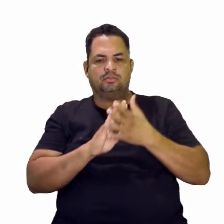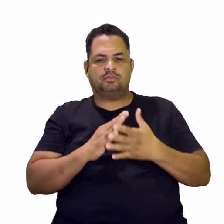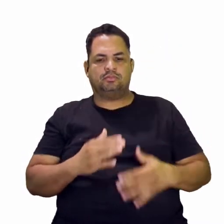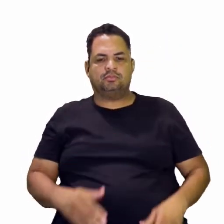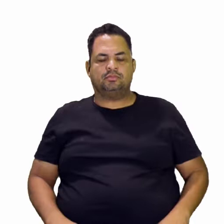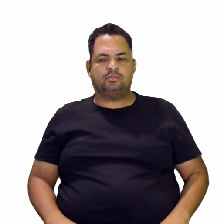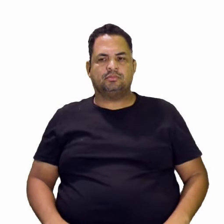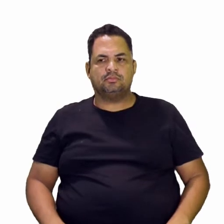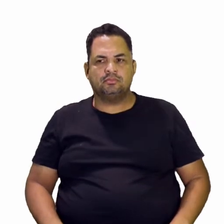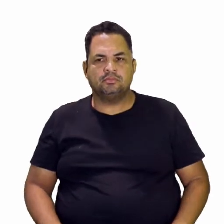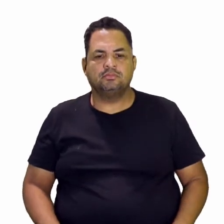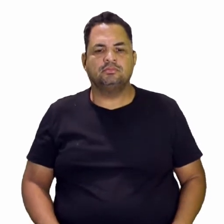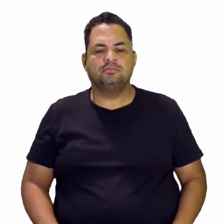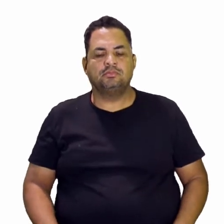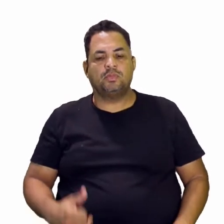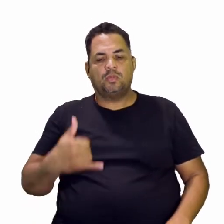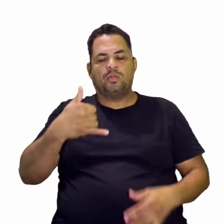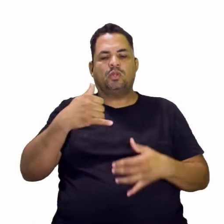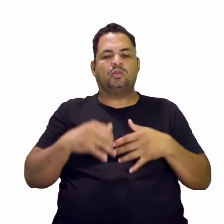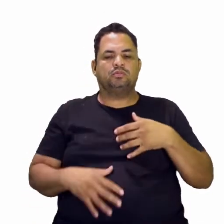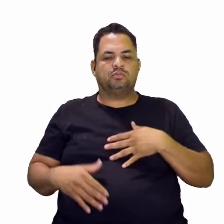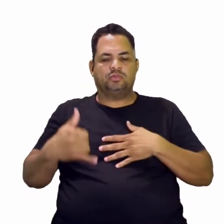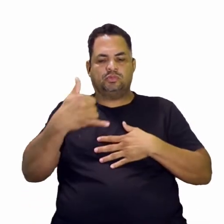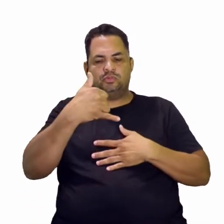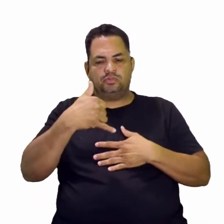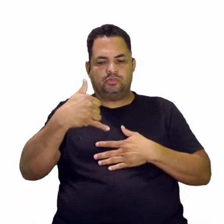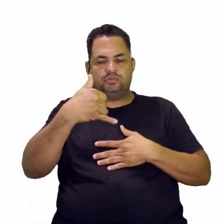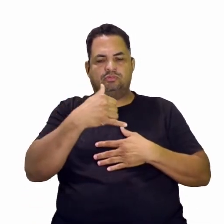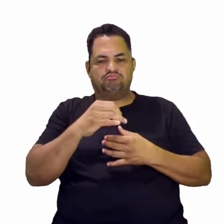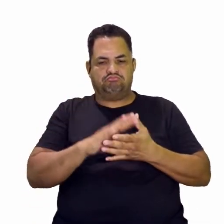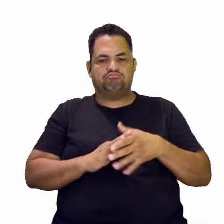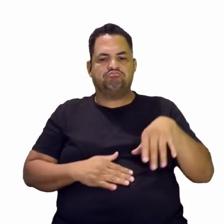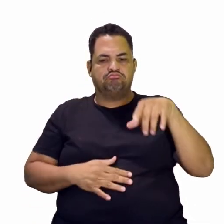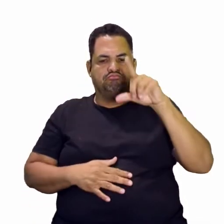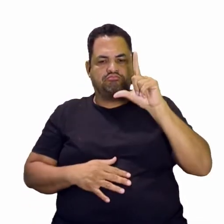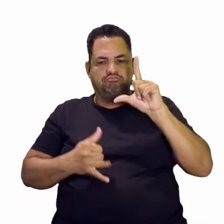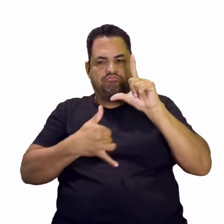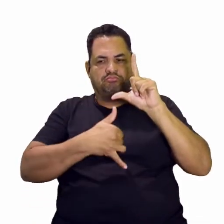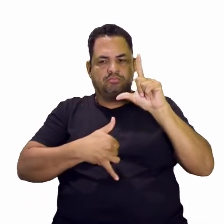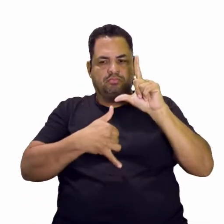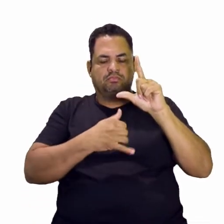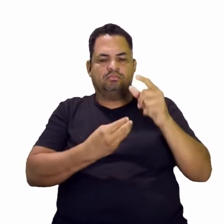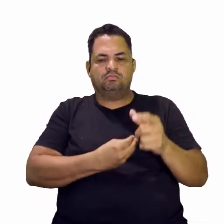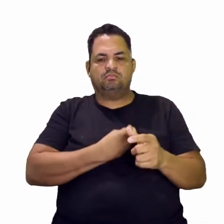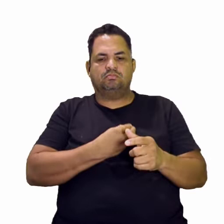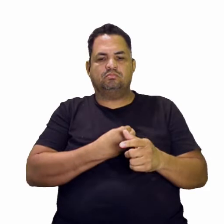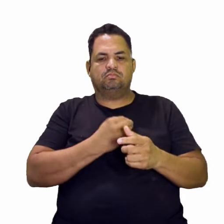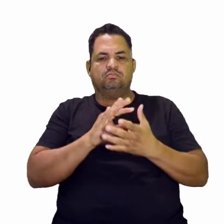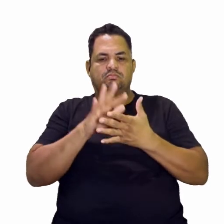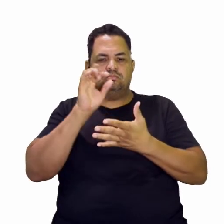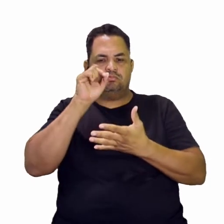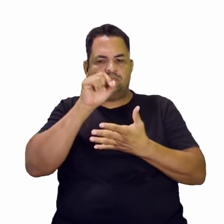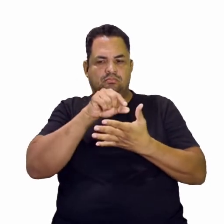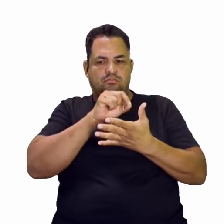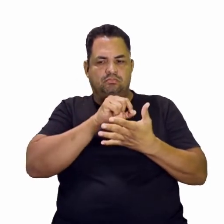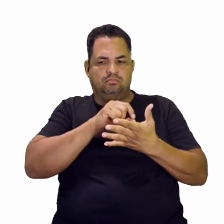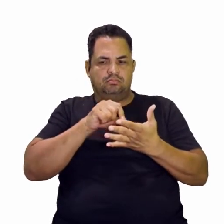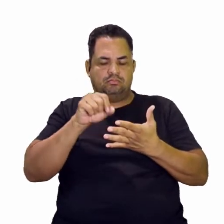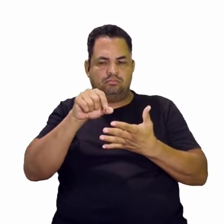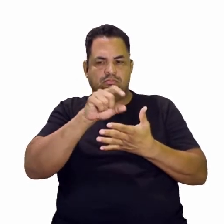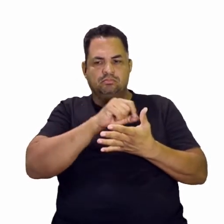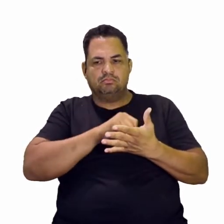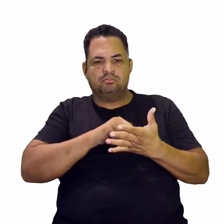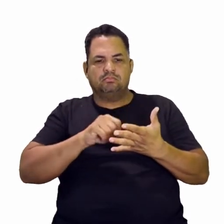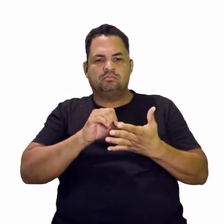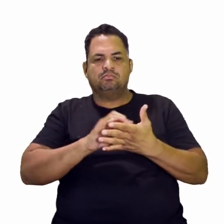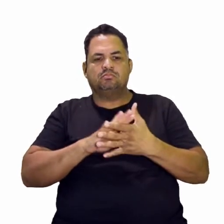terpenos são gorduras, são lipídios, tá bom? Presentes em pigmentos presentes